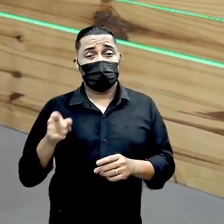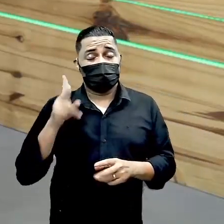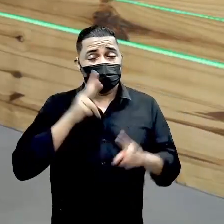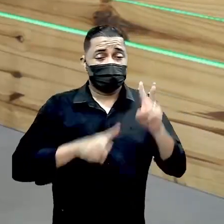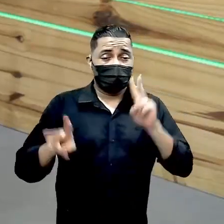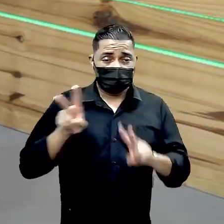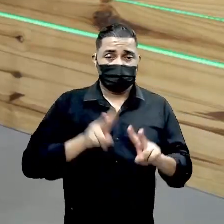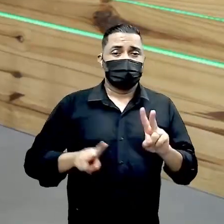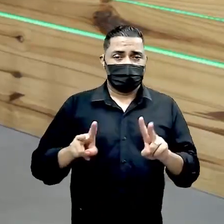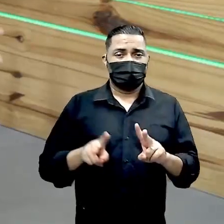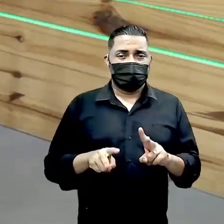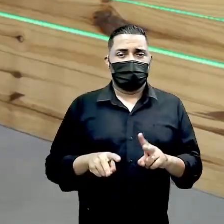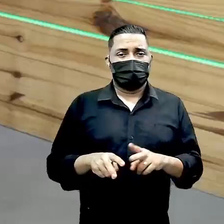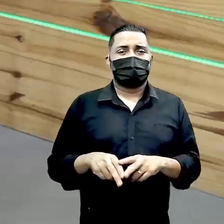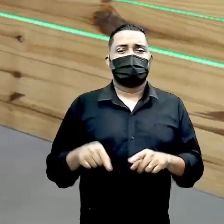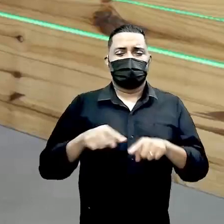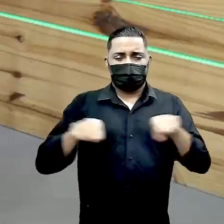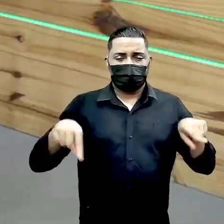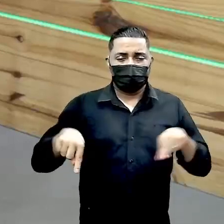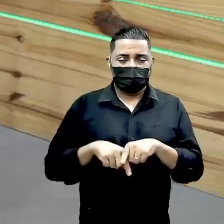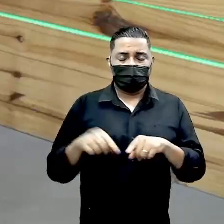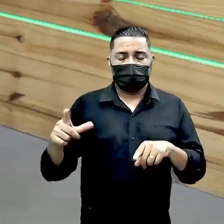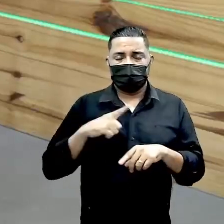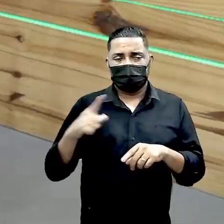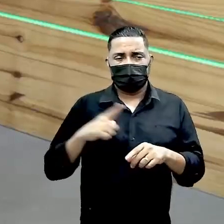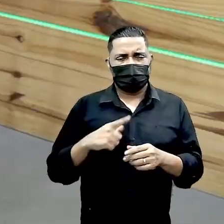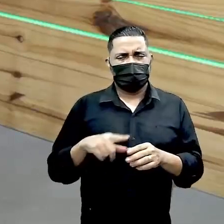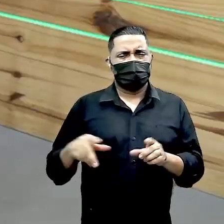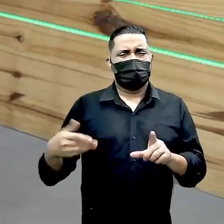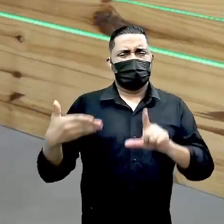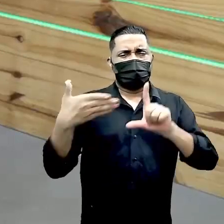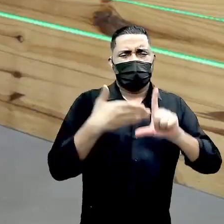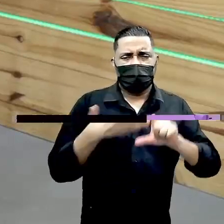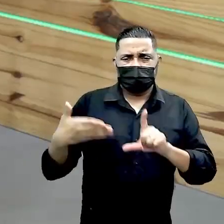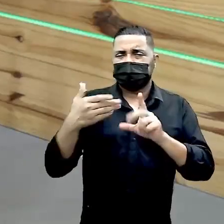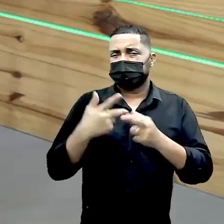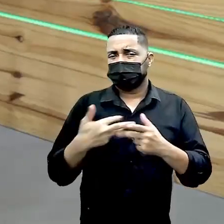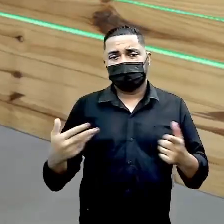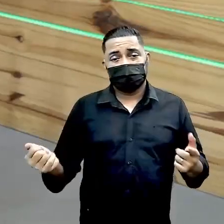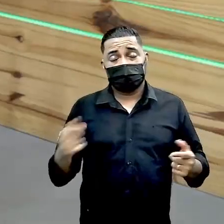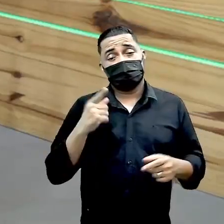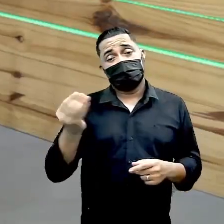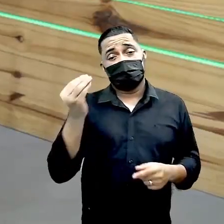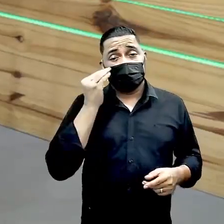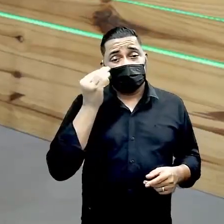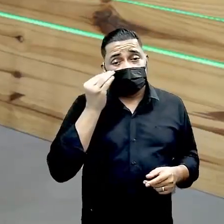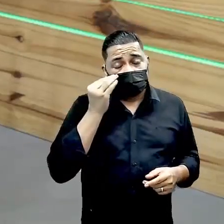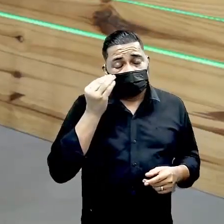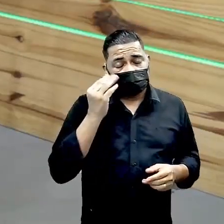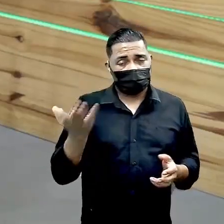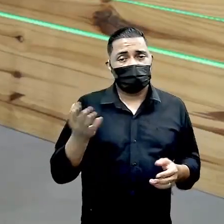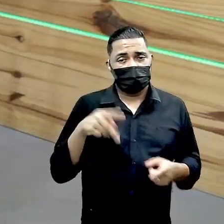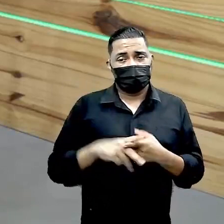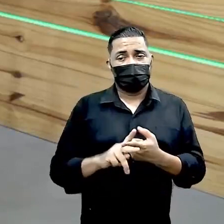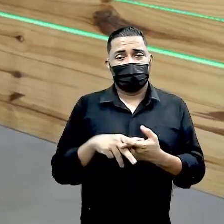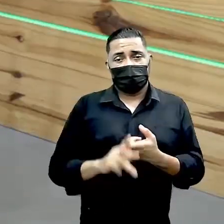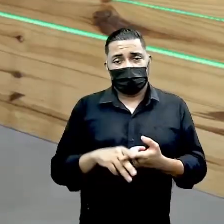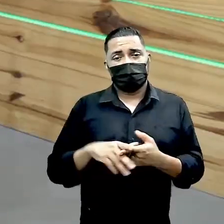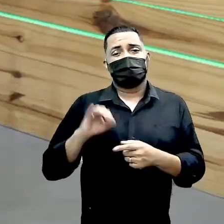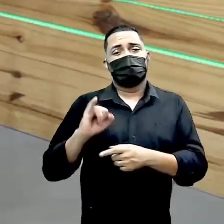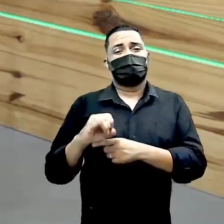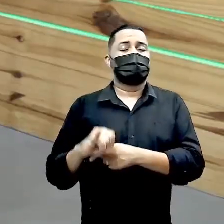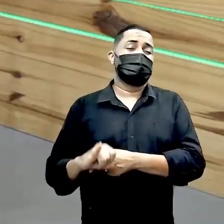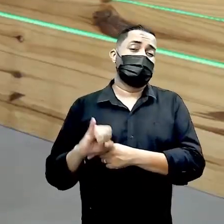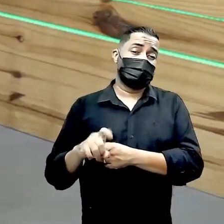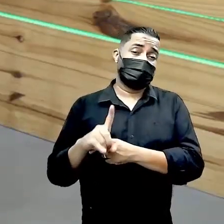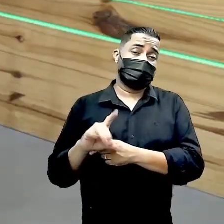apresenta uma variedade de linguagens muito grandes para Python, enfim. Então você tem que testar aquela ferramenta, aquela IDE, para saber